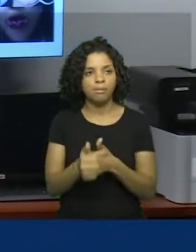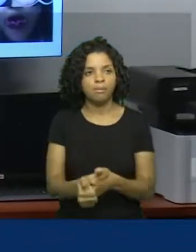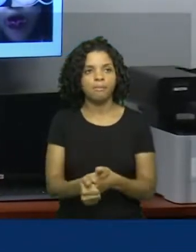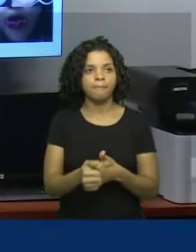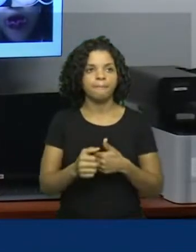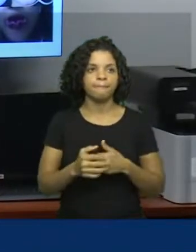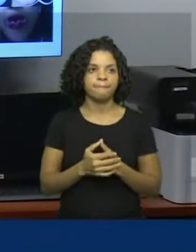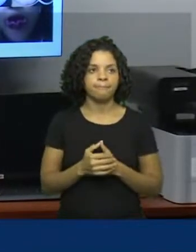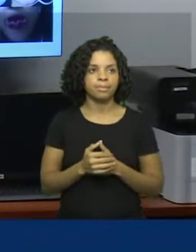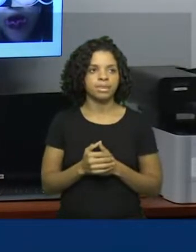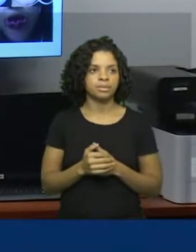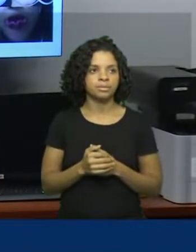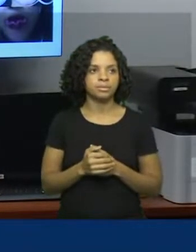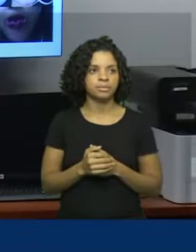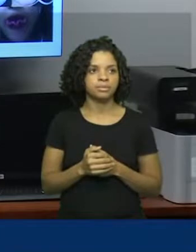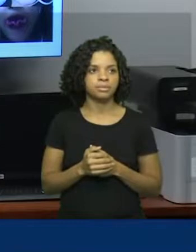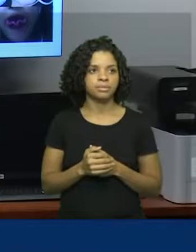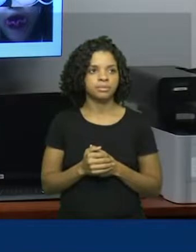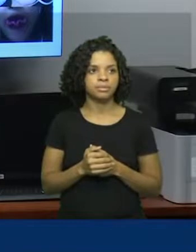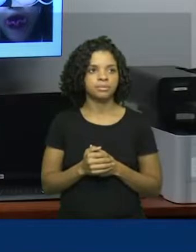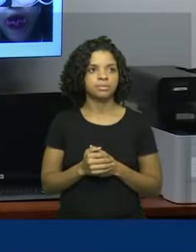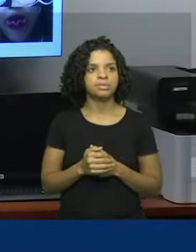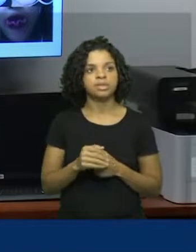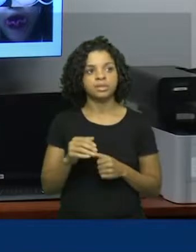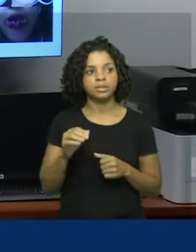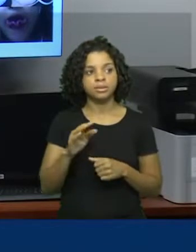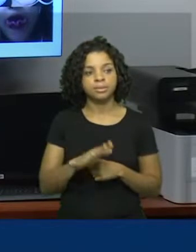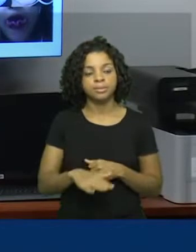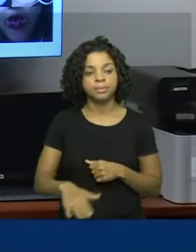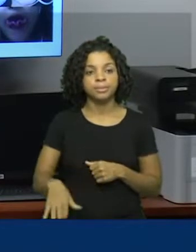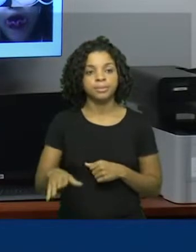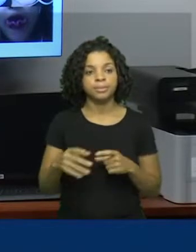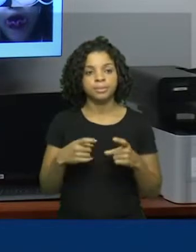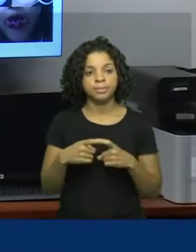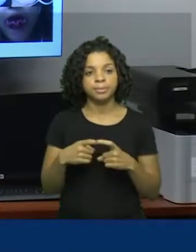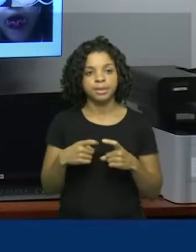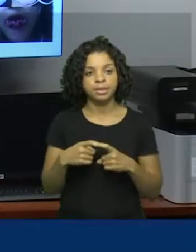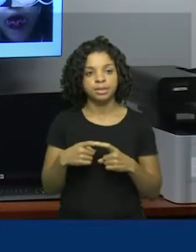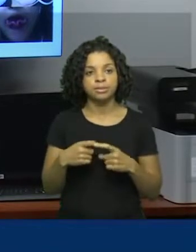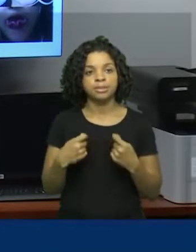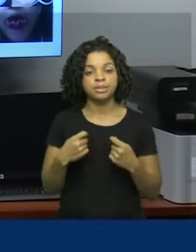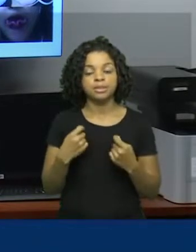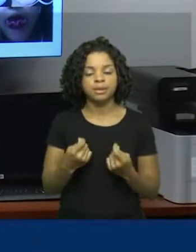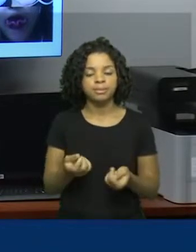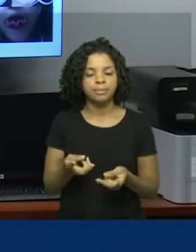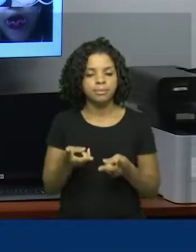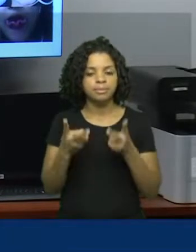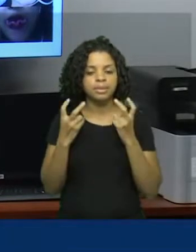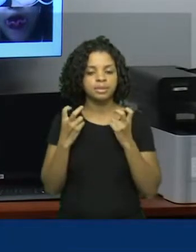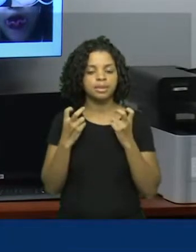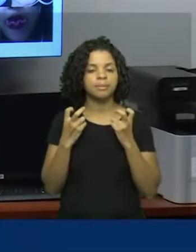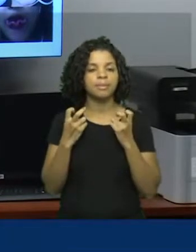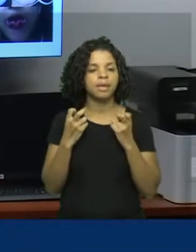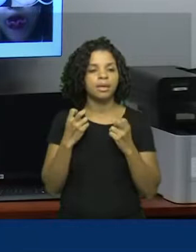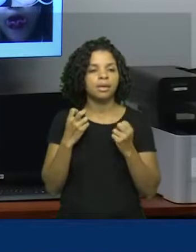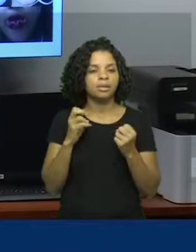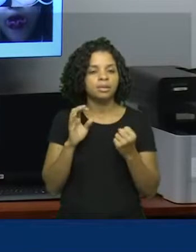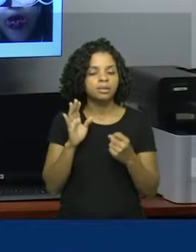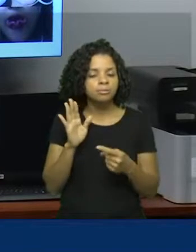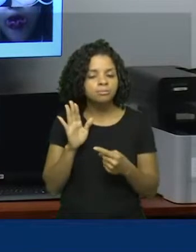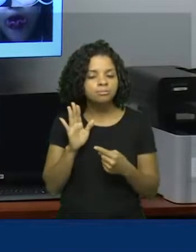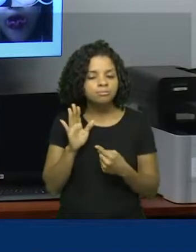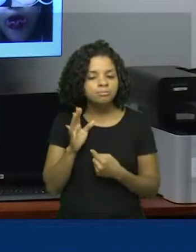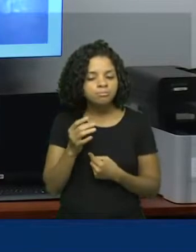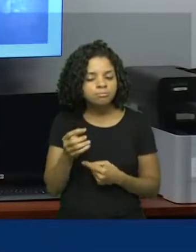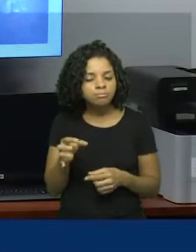E é papel do pediatra e do médico de família verificar a presença de hipermobilidade, de sinais que podem sugerir a presença